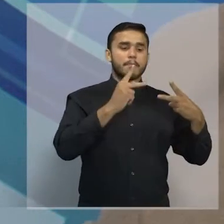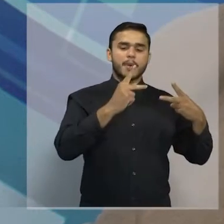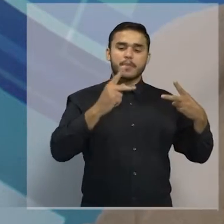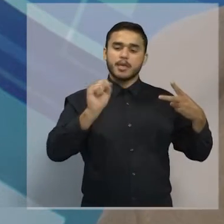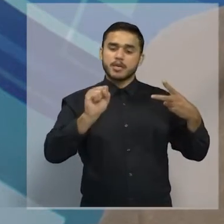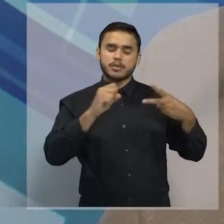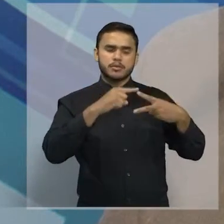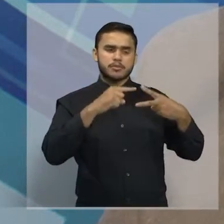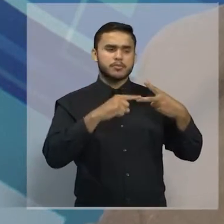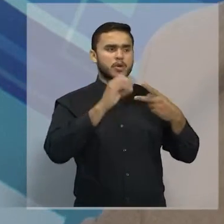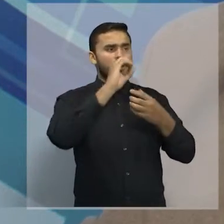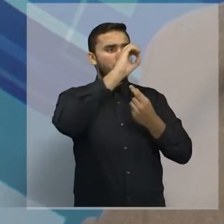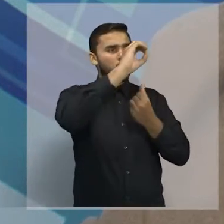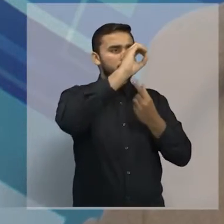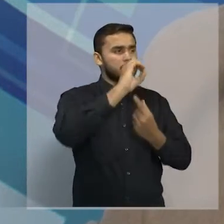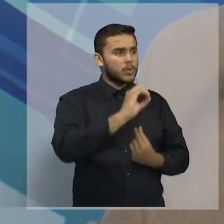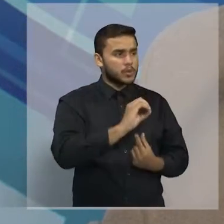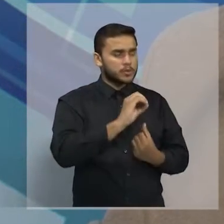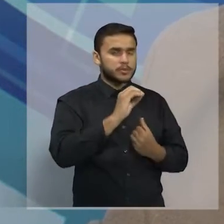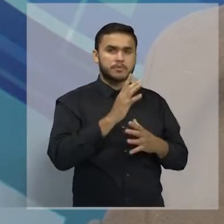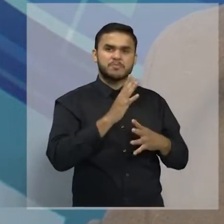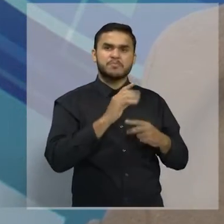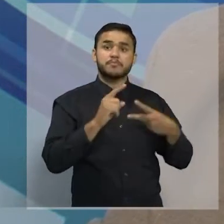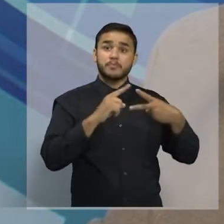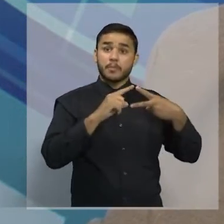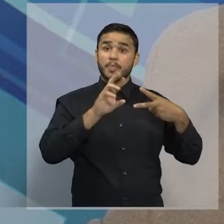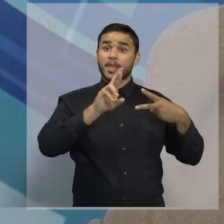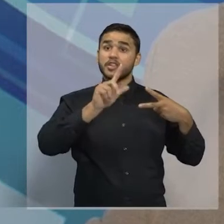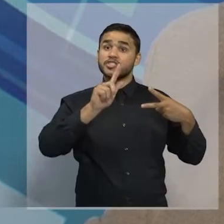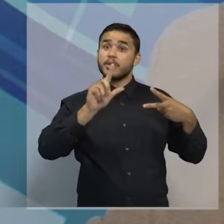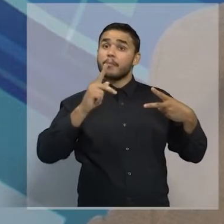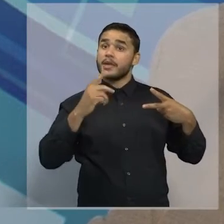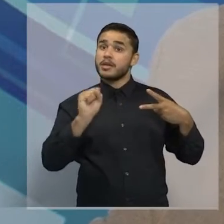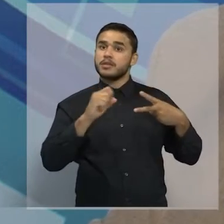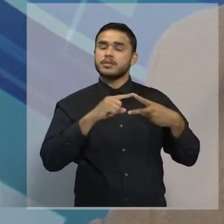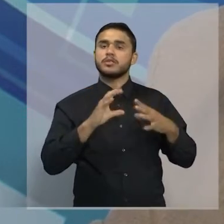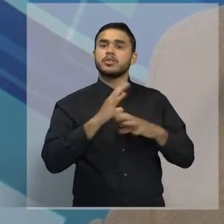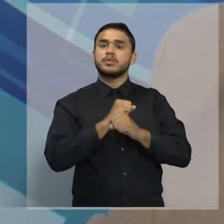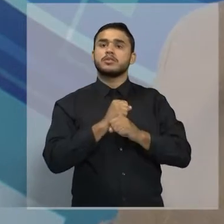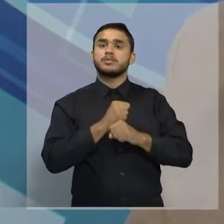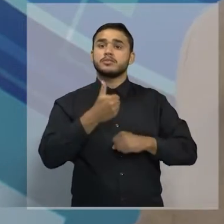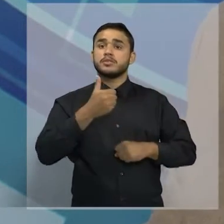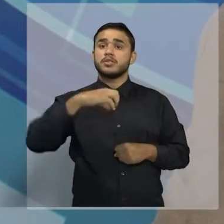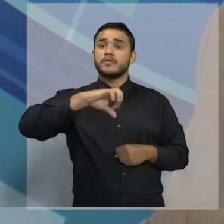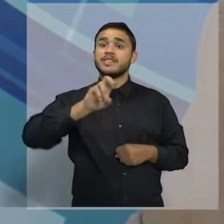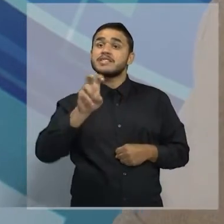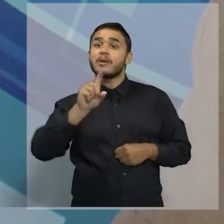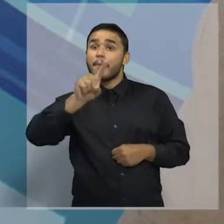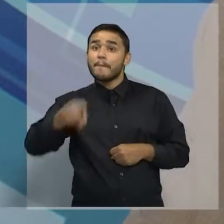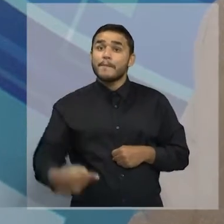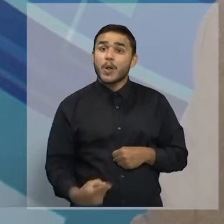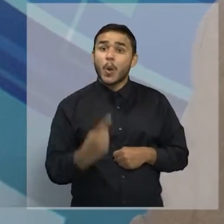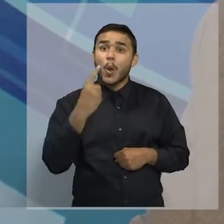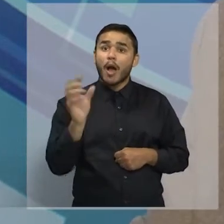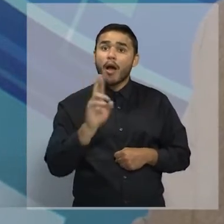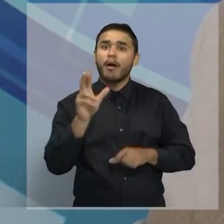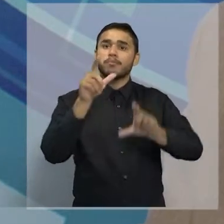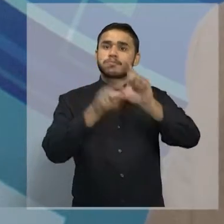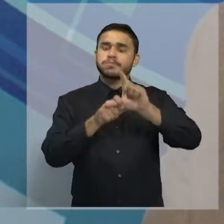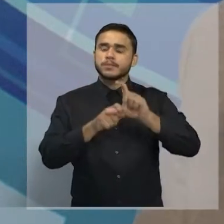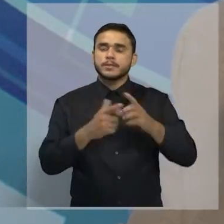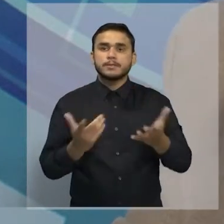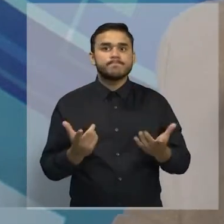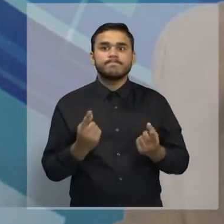no RGPS você tem um déficit de 195 bilhões de reais, ou seja, as contribuições não